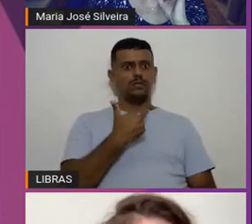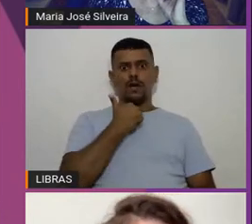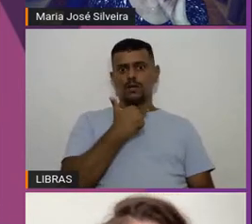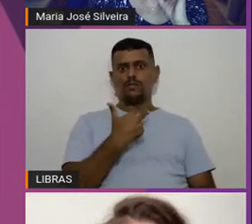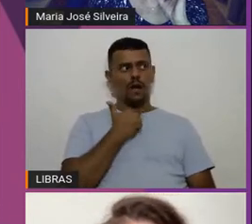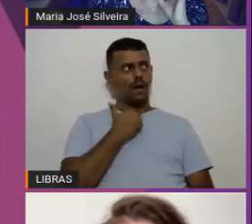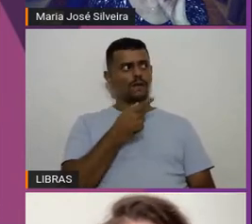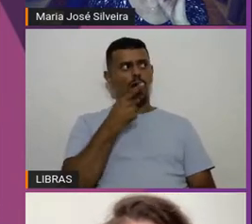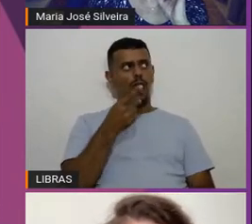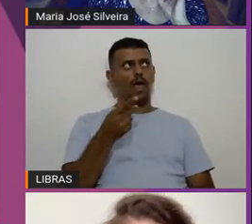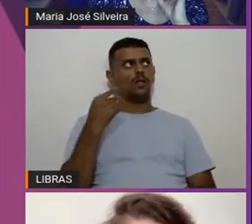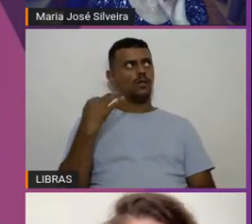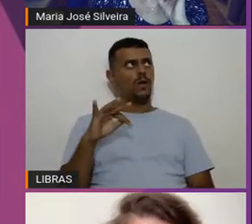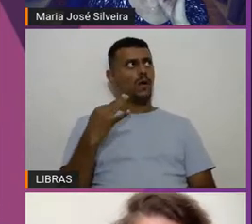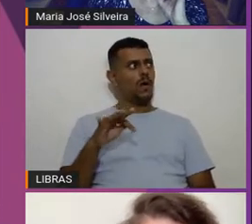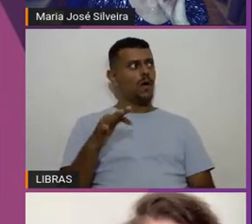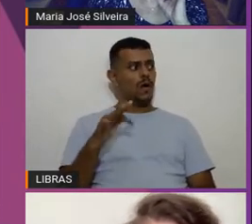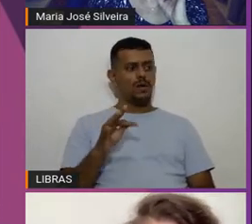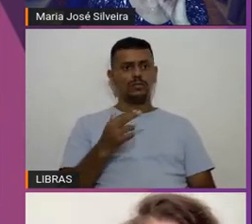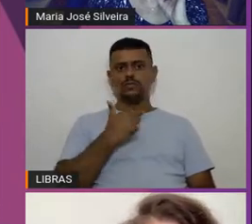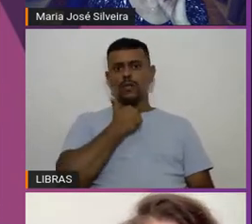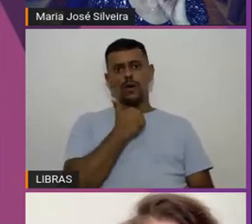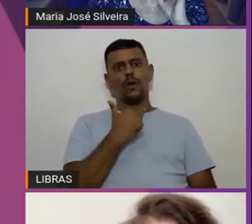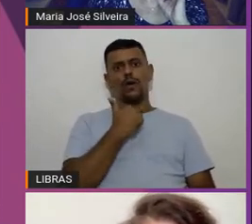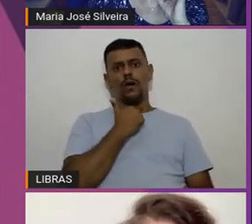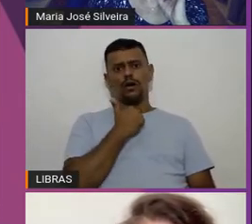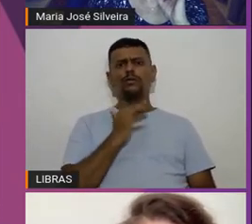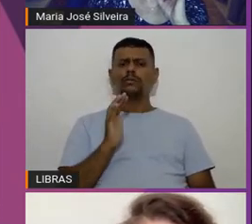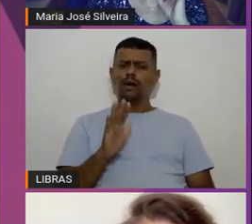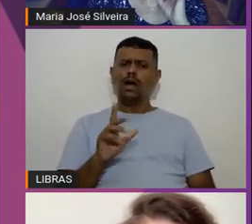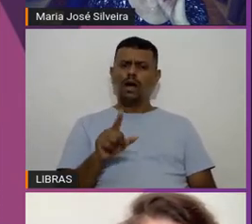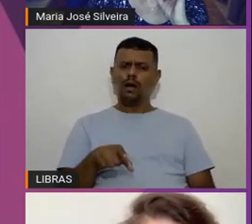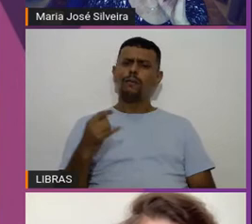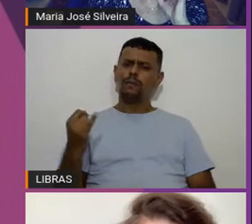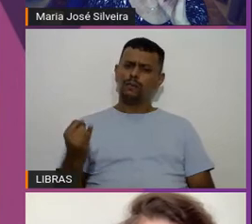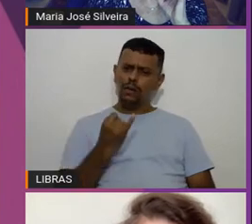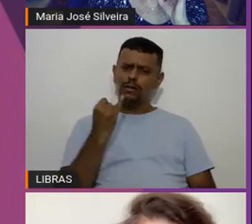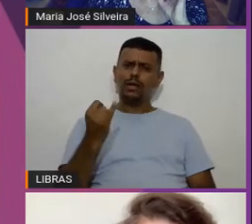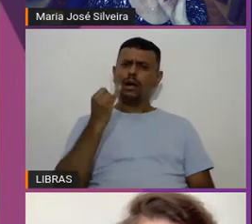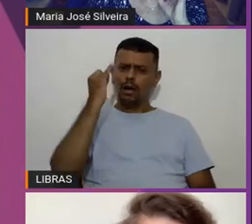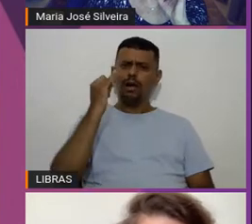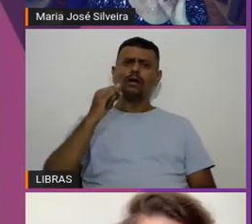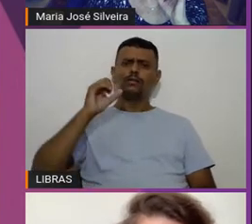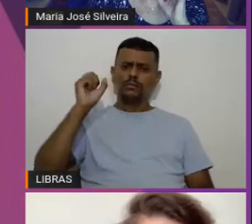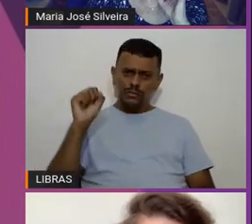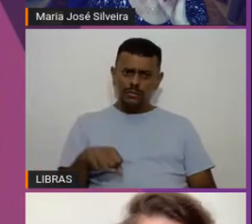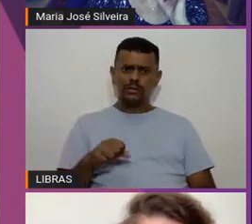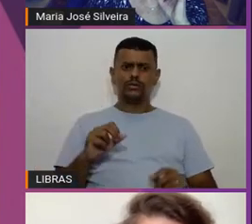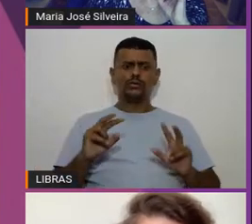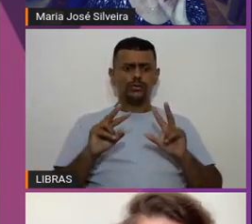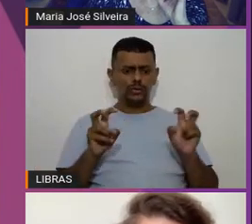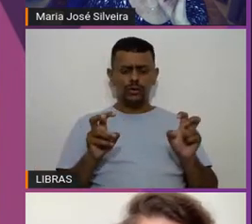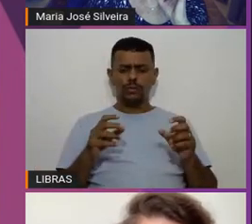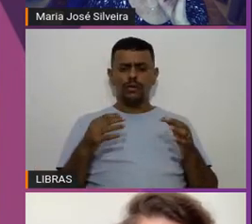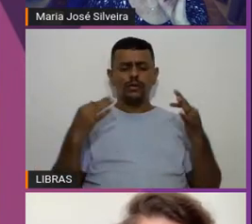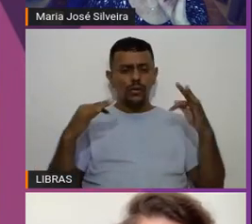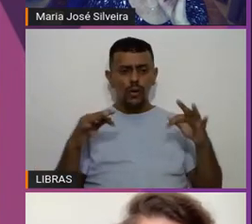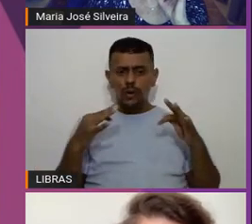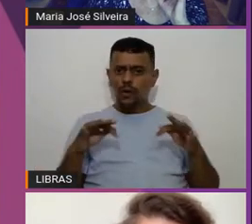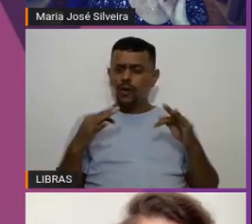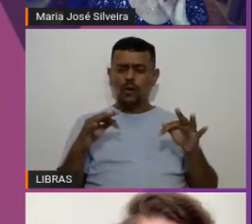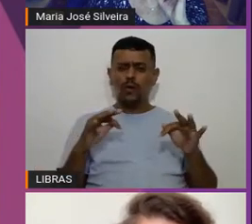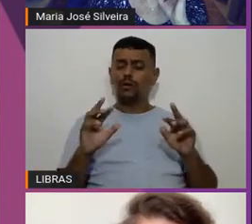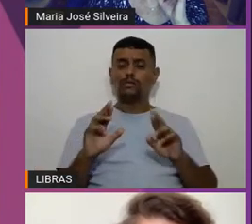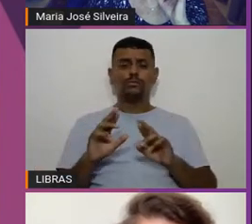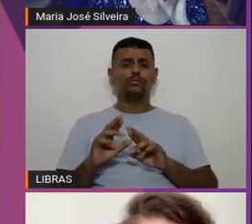também sentia dor que é diferente do adorei ela é diferente de